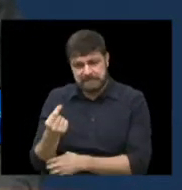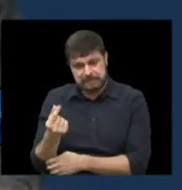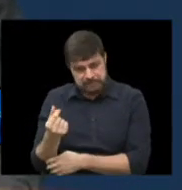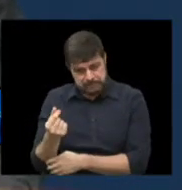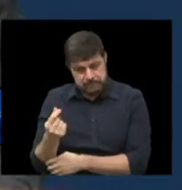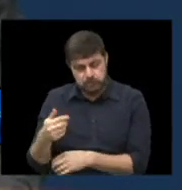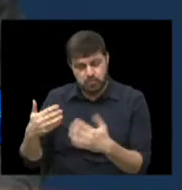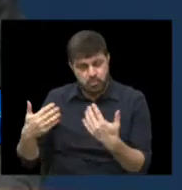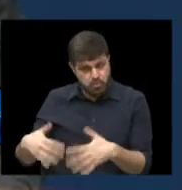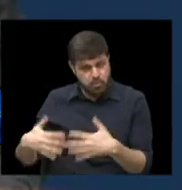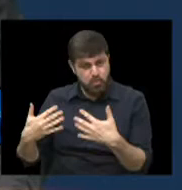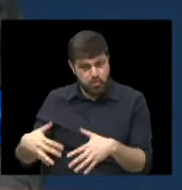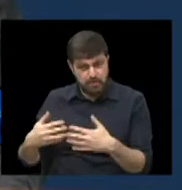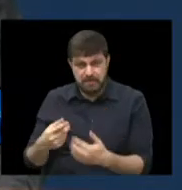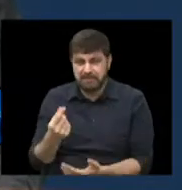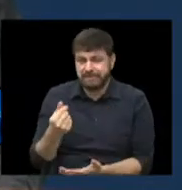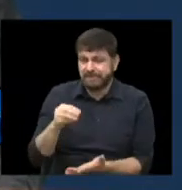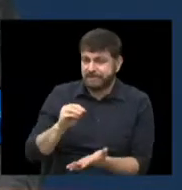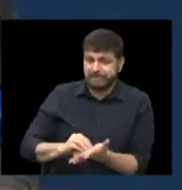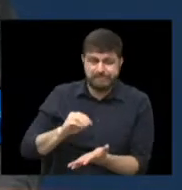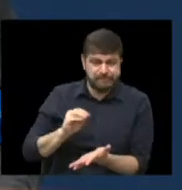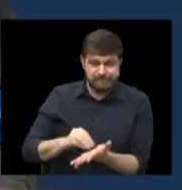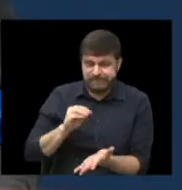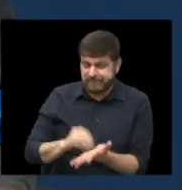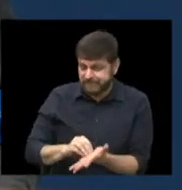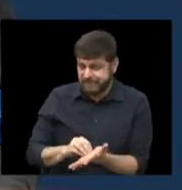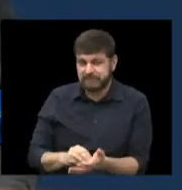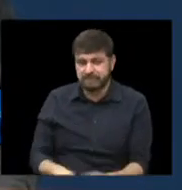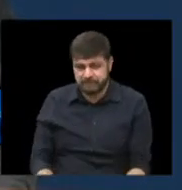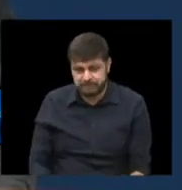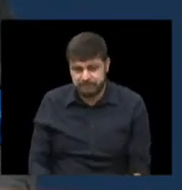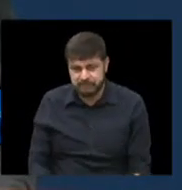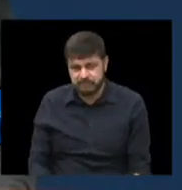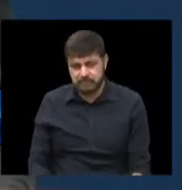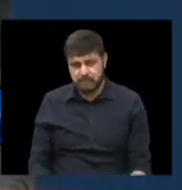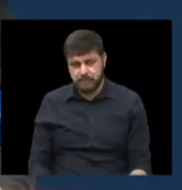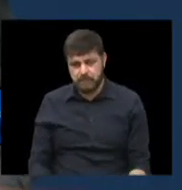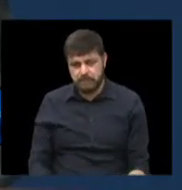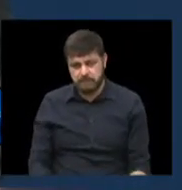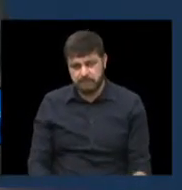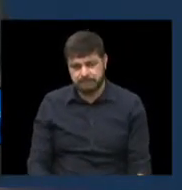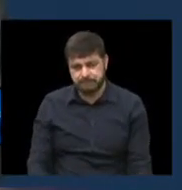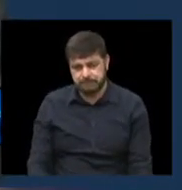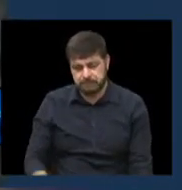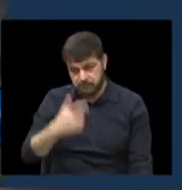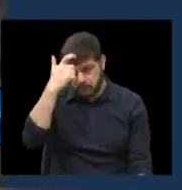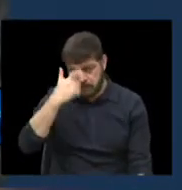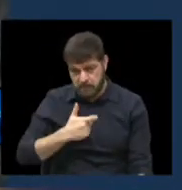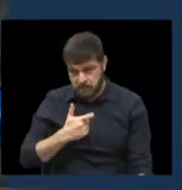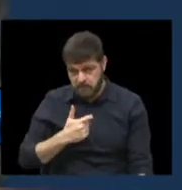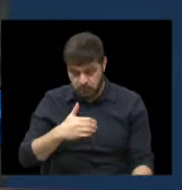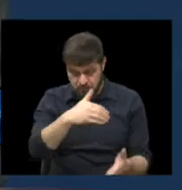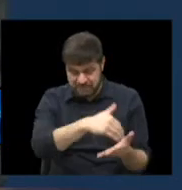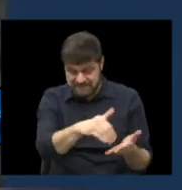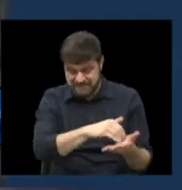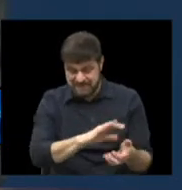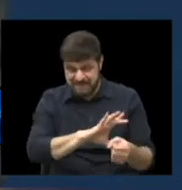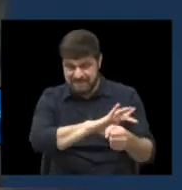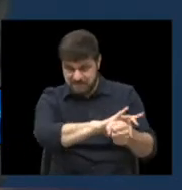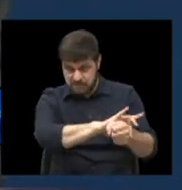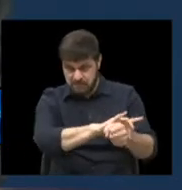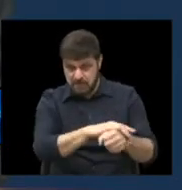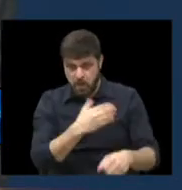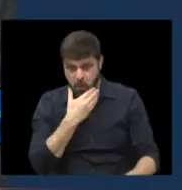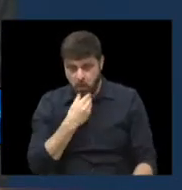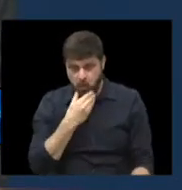muito grave, né? A falta de dinheiro, a falta de recurso. Então, eu solicitei ao secretário de Segurança, Dr. Baggio,